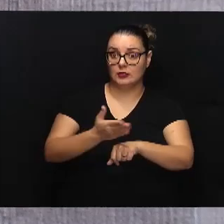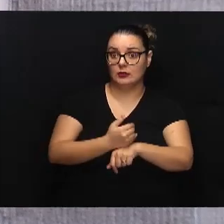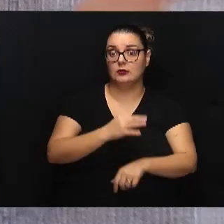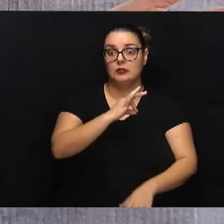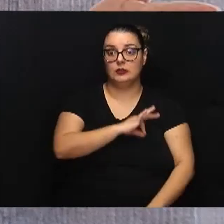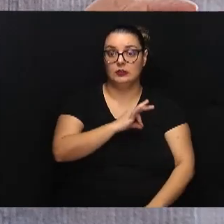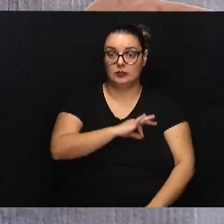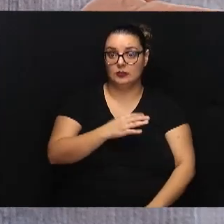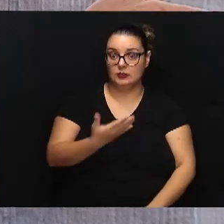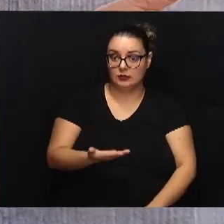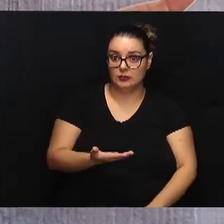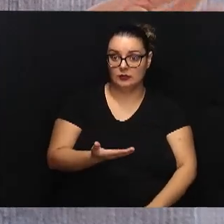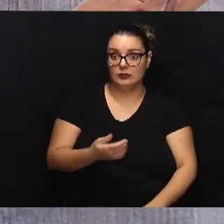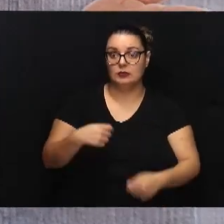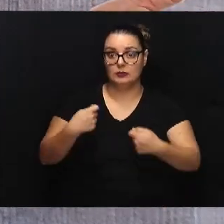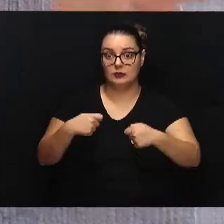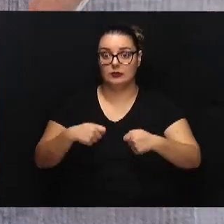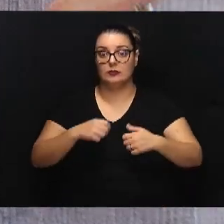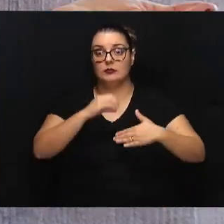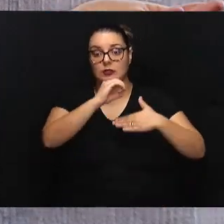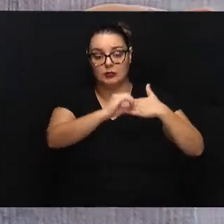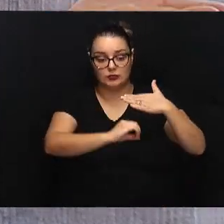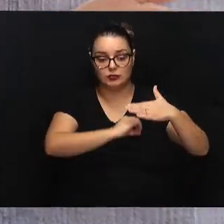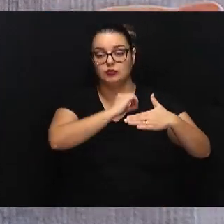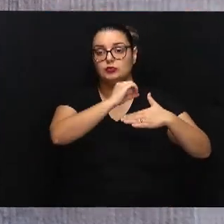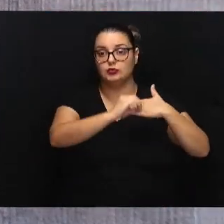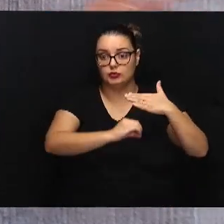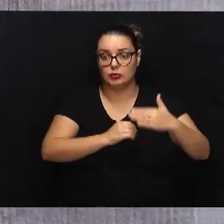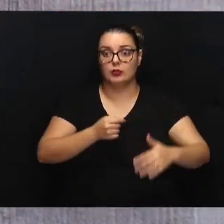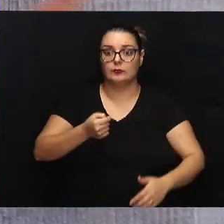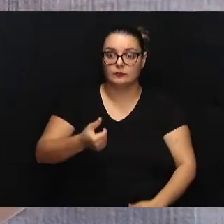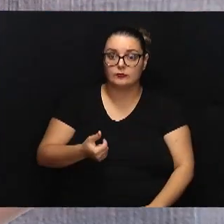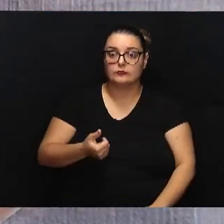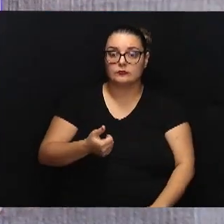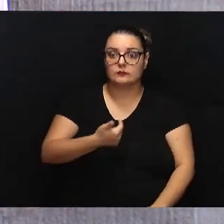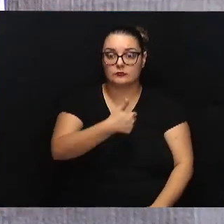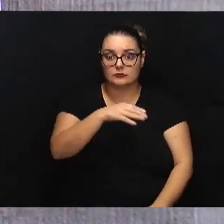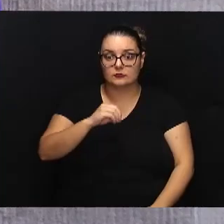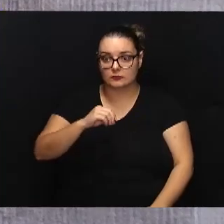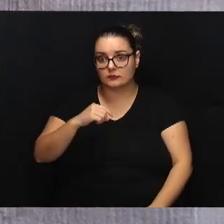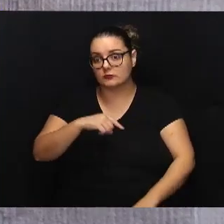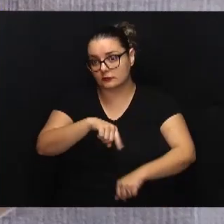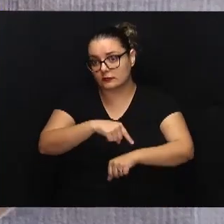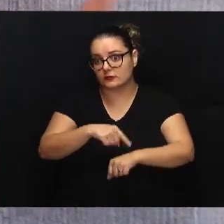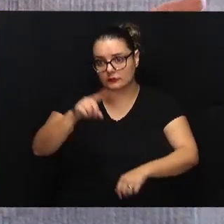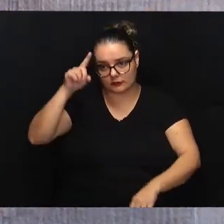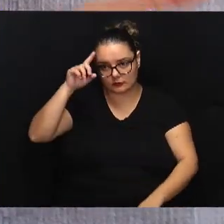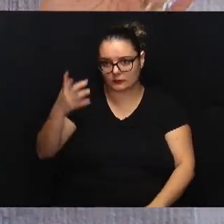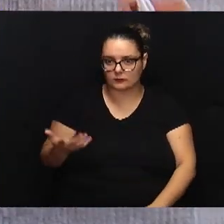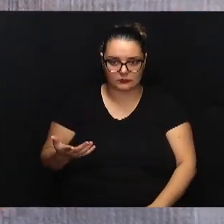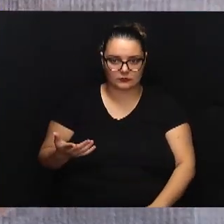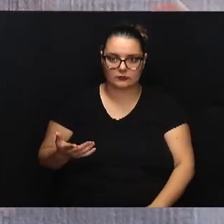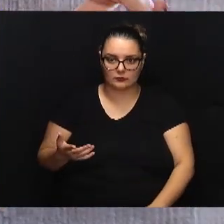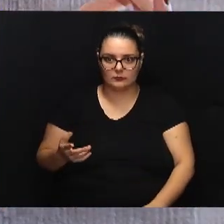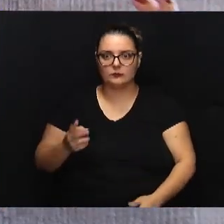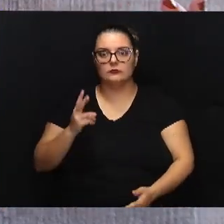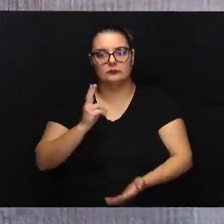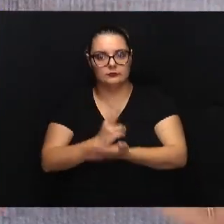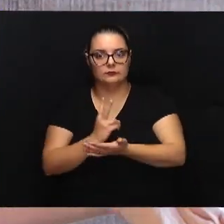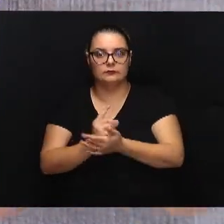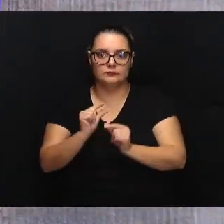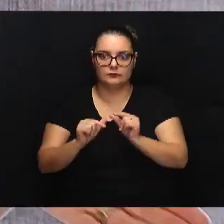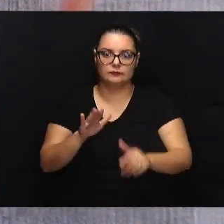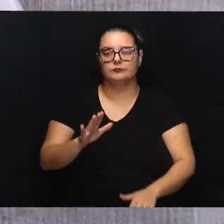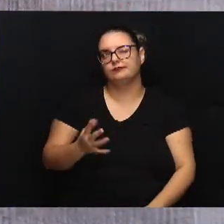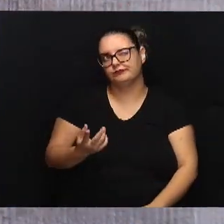eu precisava trabalhar aí praticamente quase 10 horas por dia, né, a gente sempre ficava um pouquinho mais, vamos colocar aí que eu ficava umas 12 horas